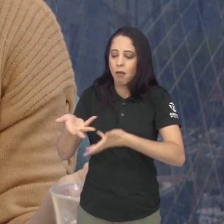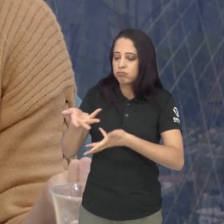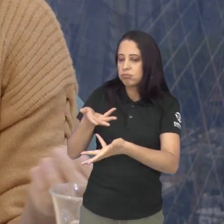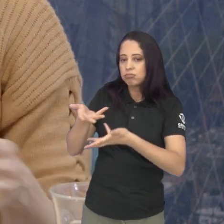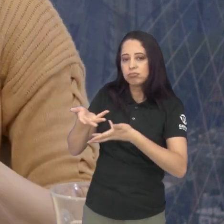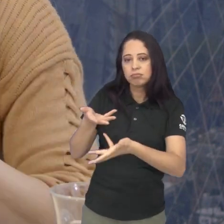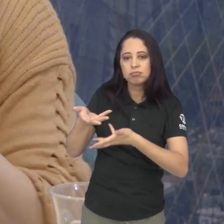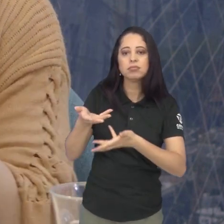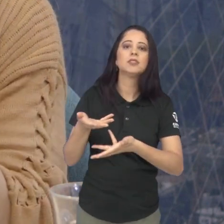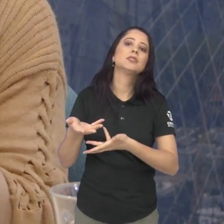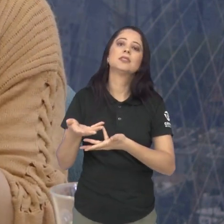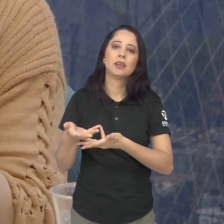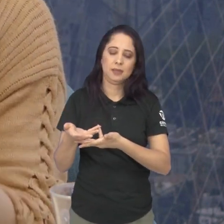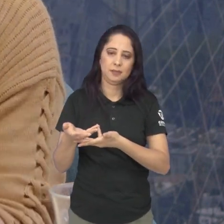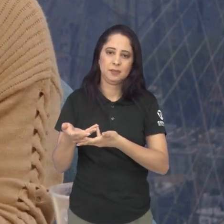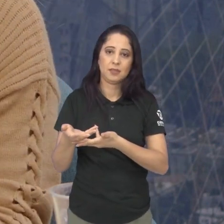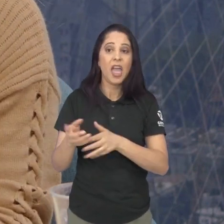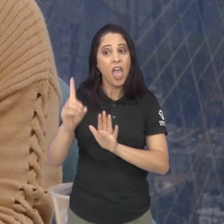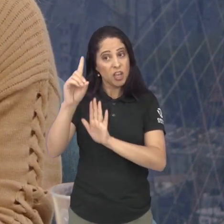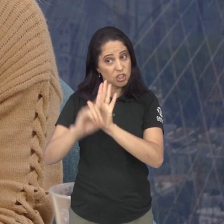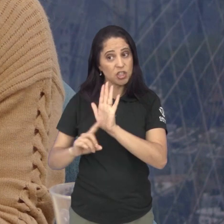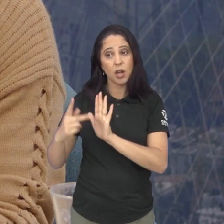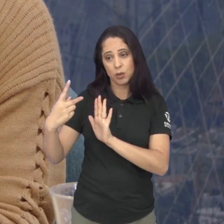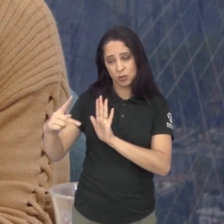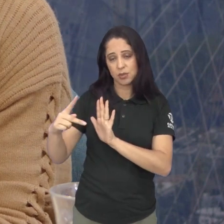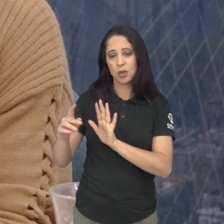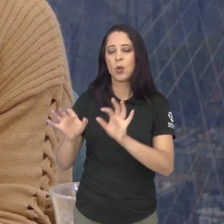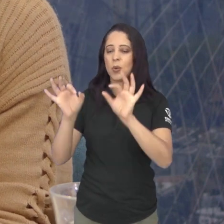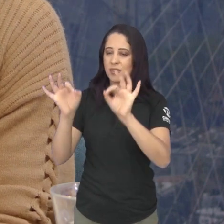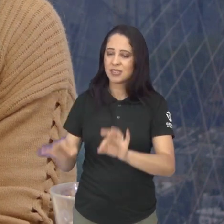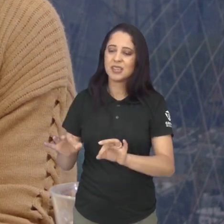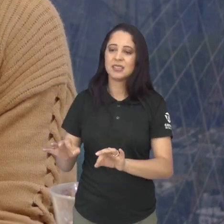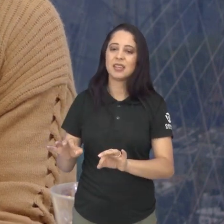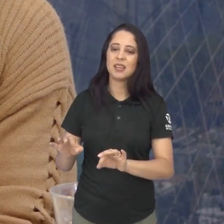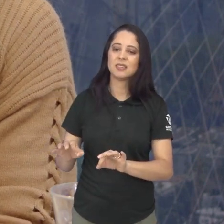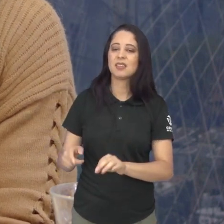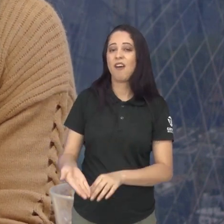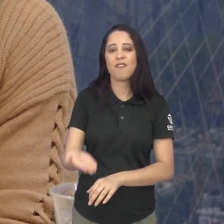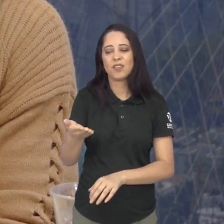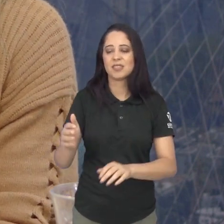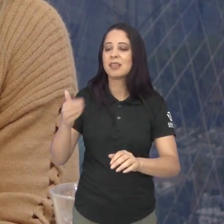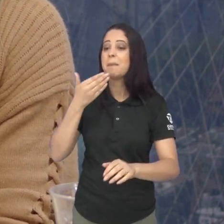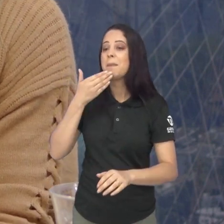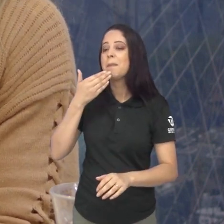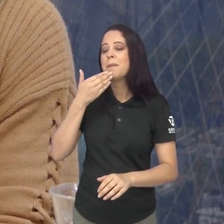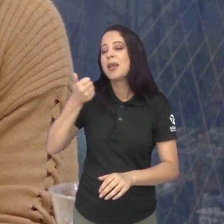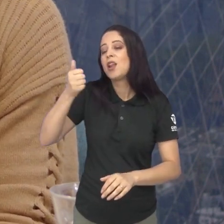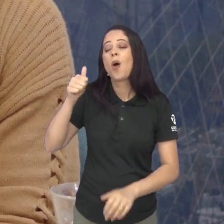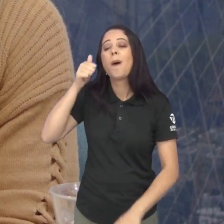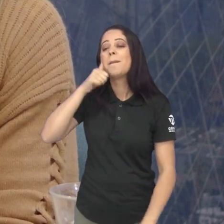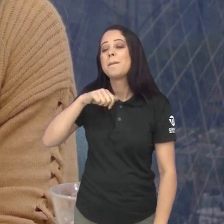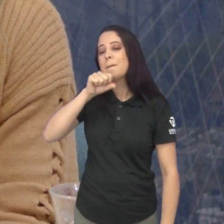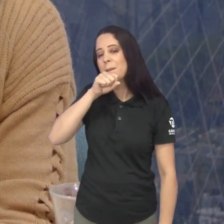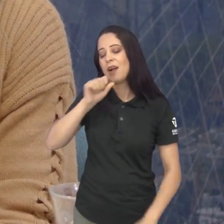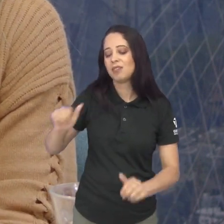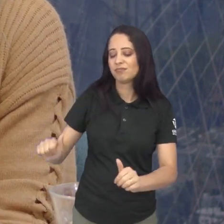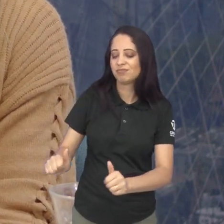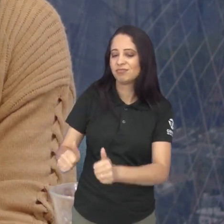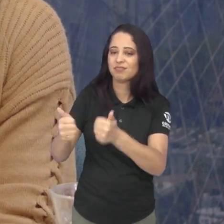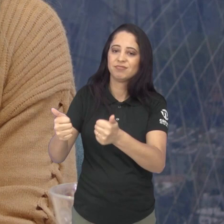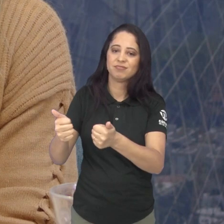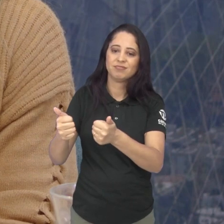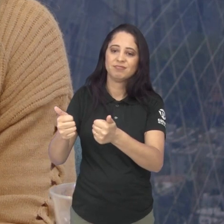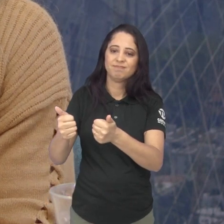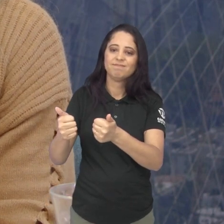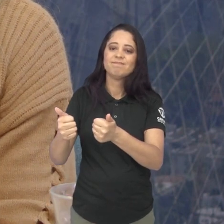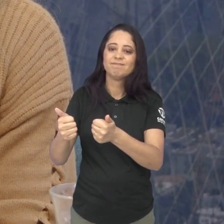amiga. Então, se dê esse direito que você, com certeza, vai ser uma mãe muito melhor, muito